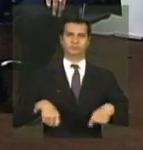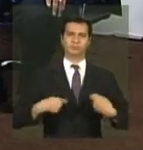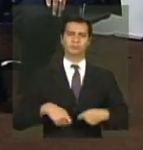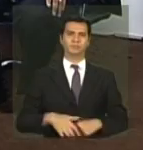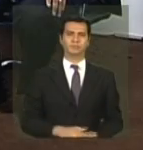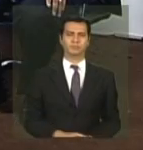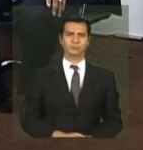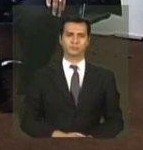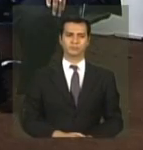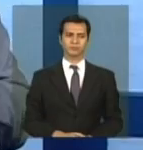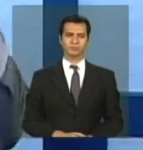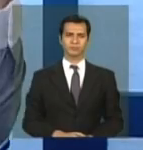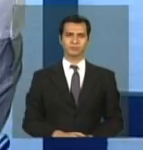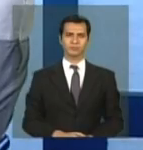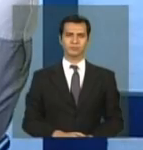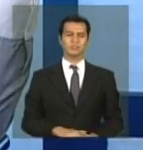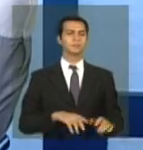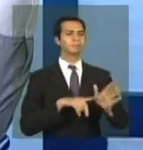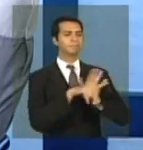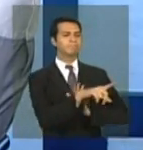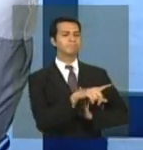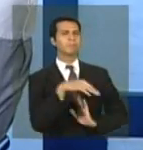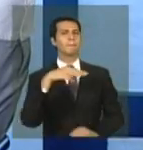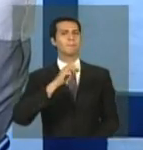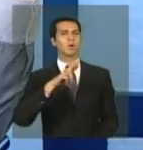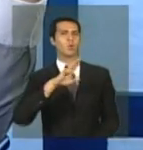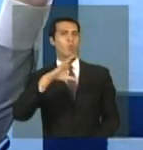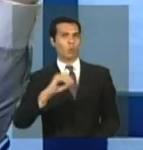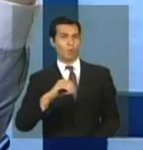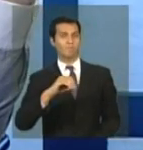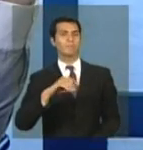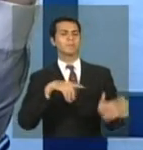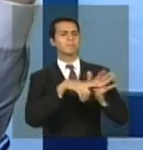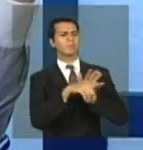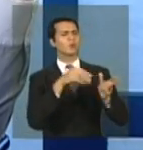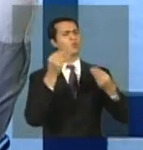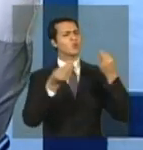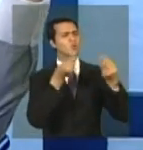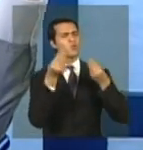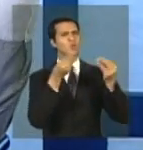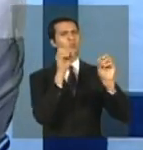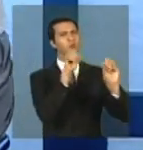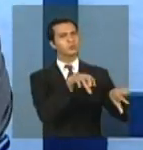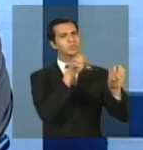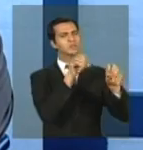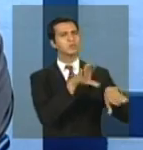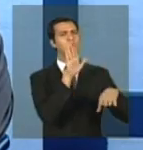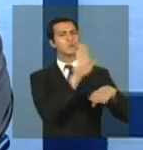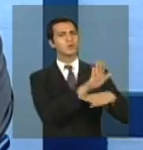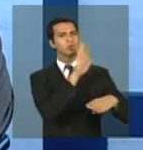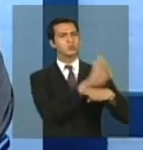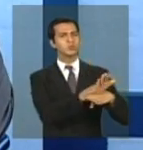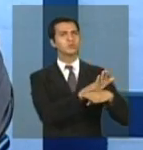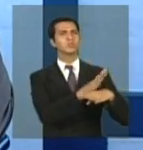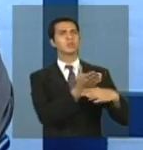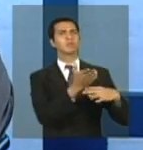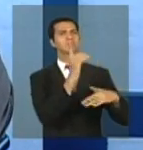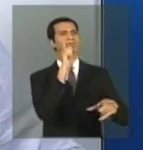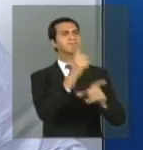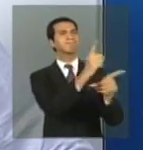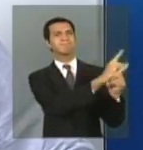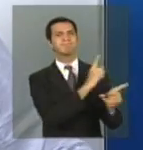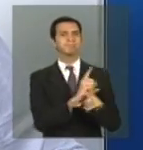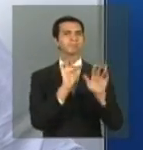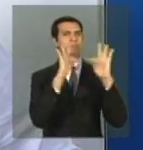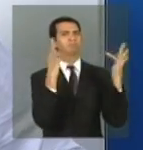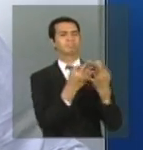Mauro, a pergunta é o seguinte: como que a educação contribui na identificação desses não localizados?